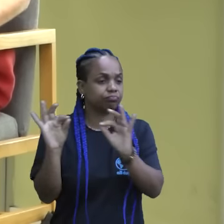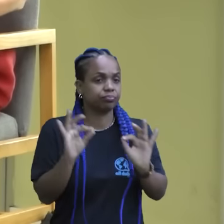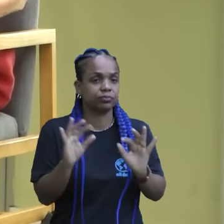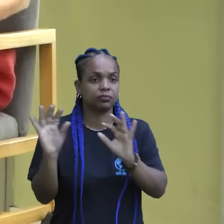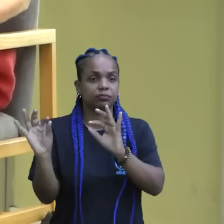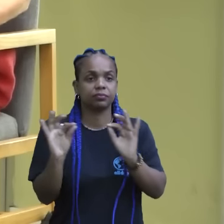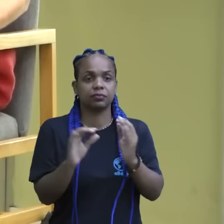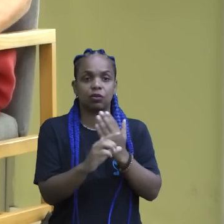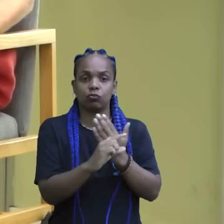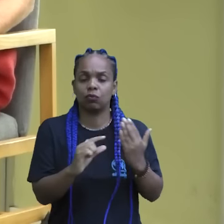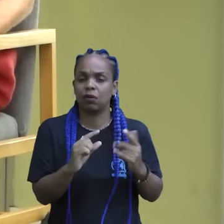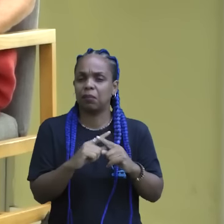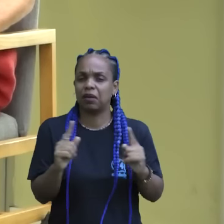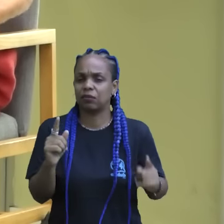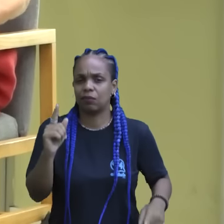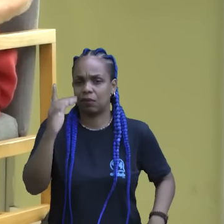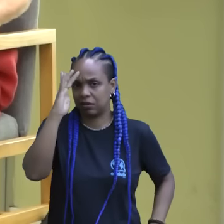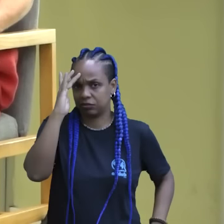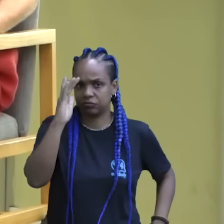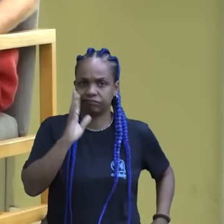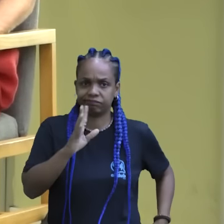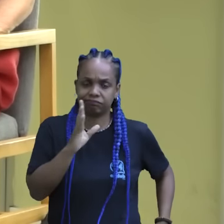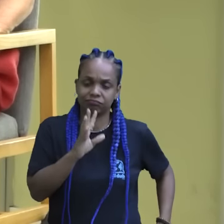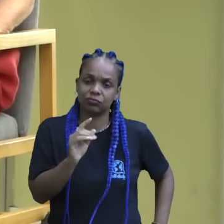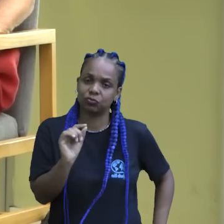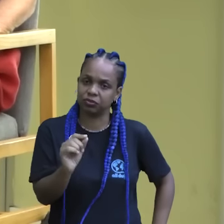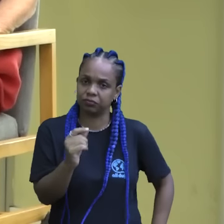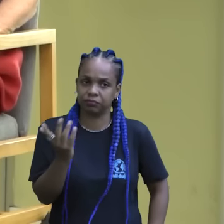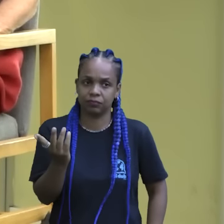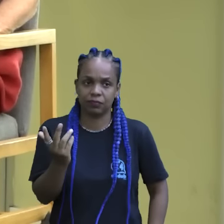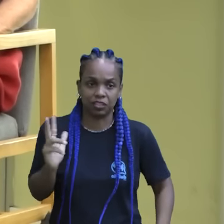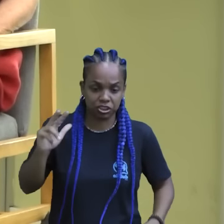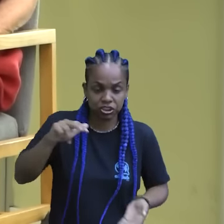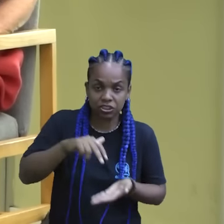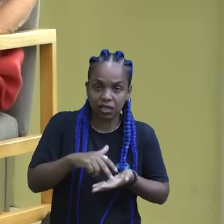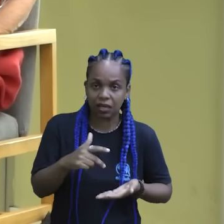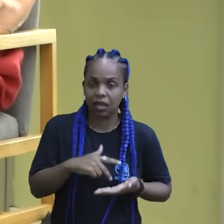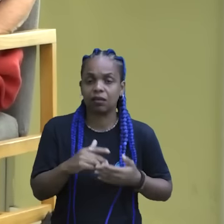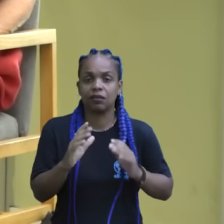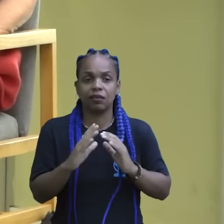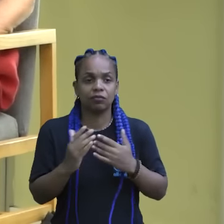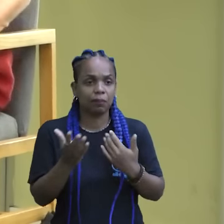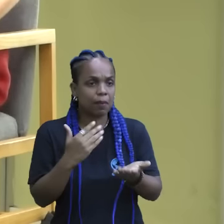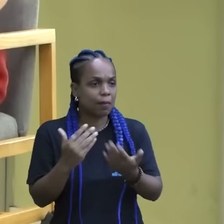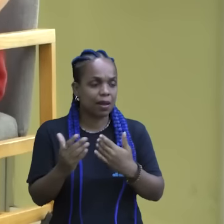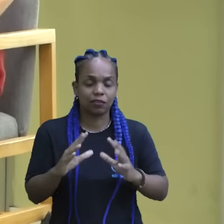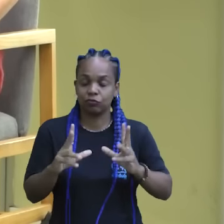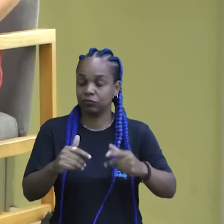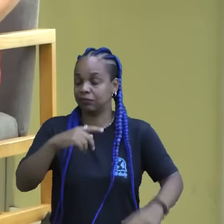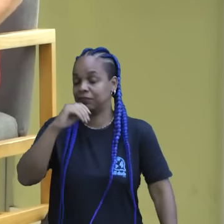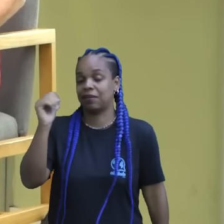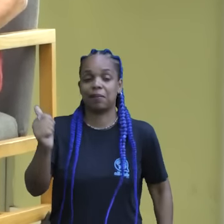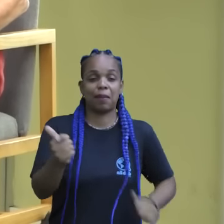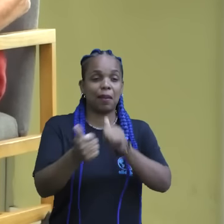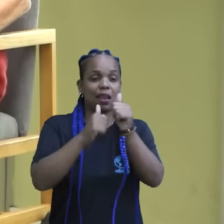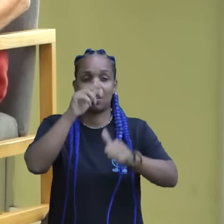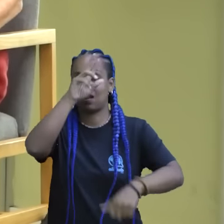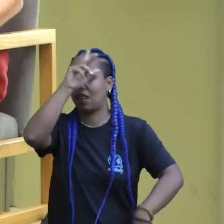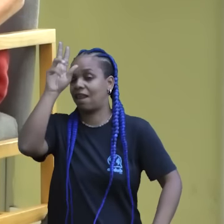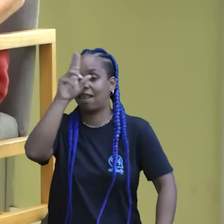conferência, toma uma bebedeira. Quem já não teve vontade de fazer uma coisa dessa numa estreia, numa